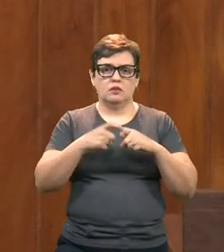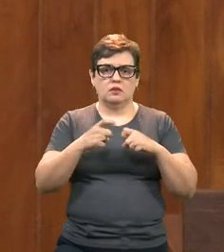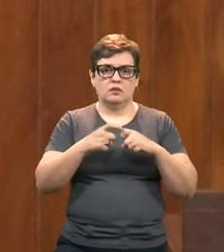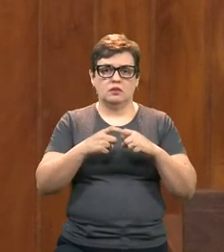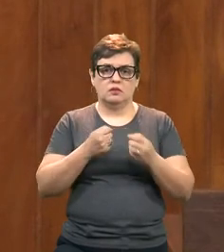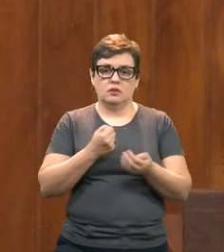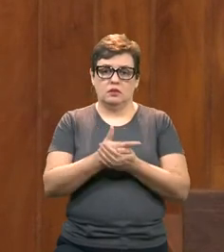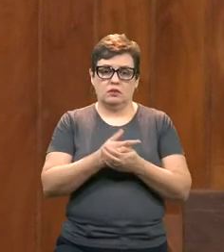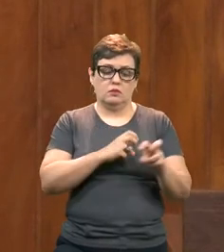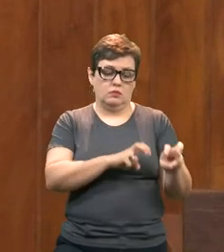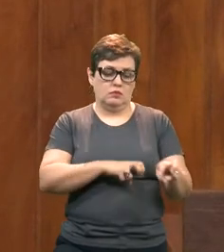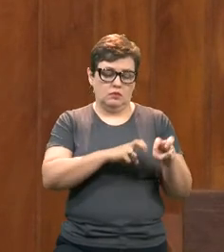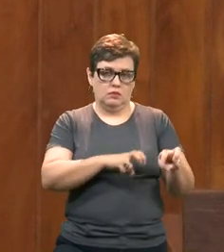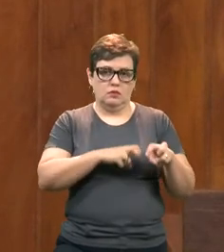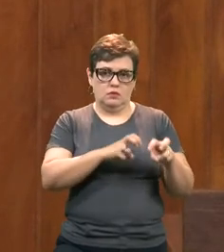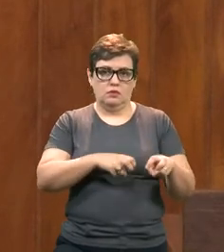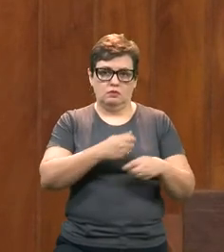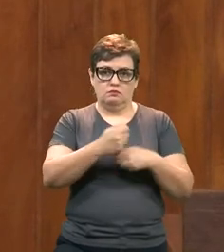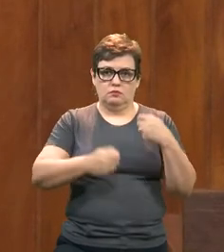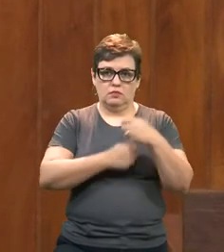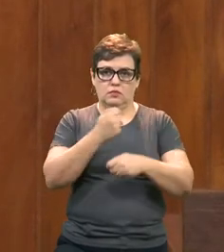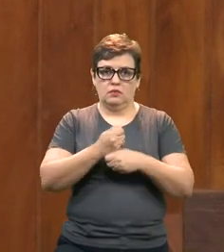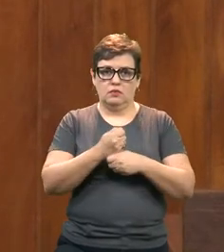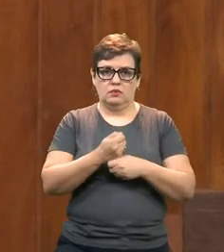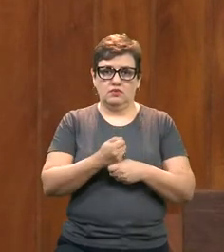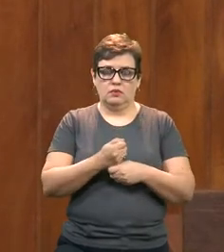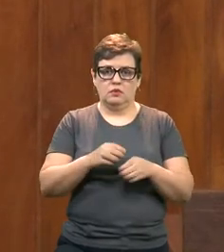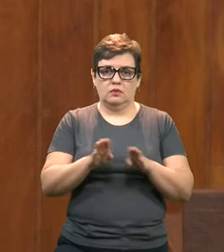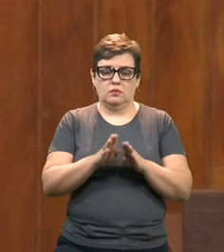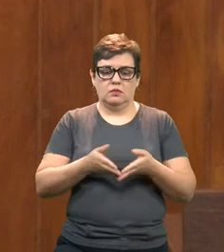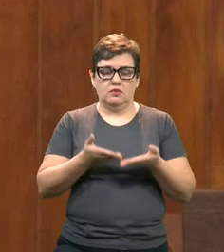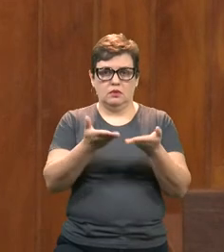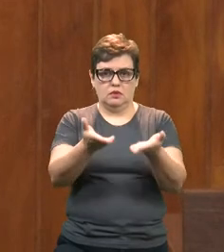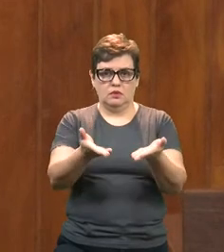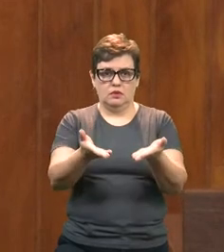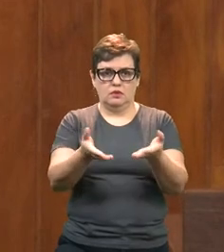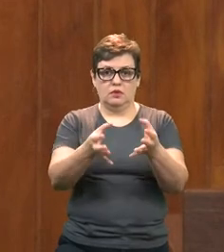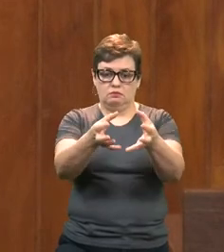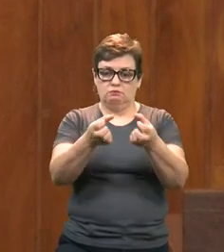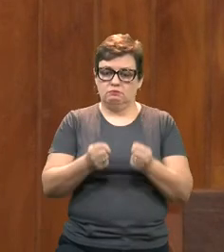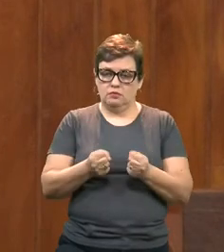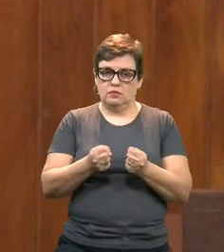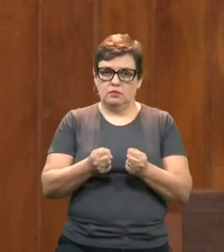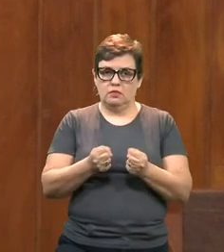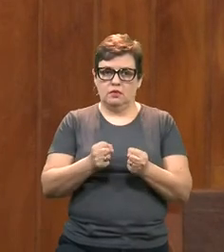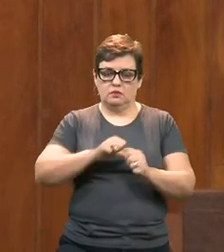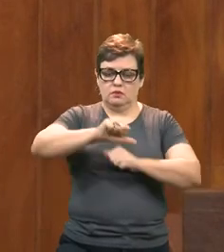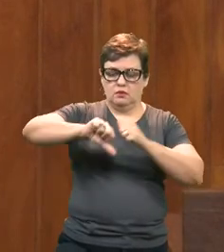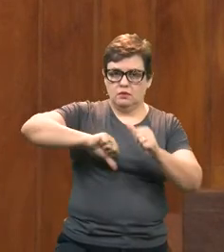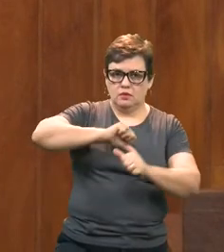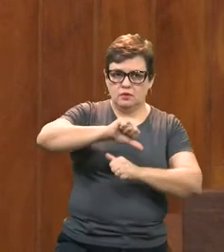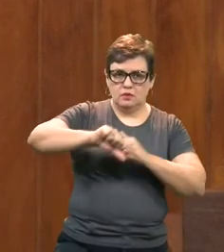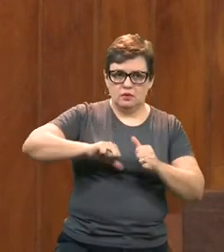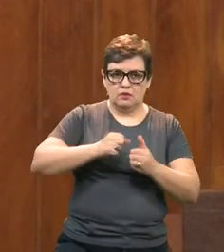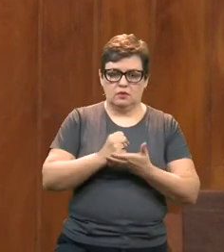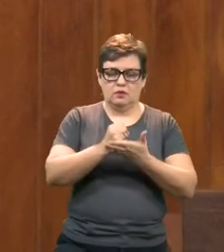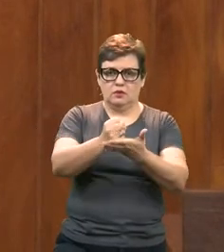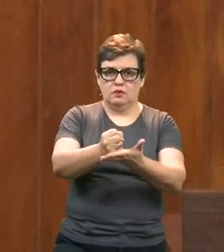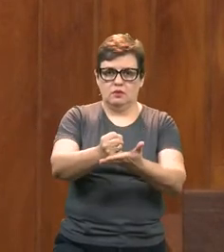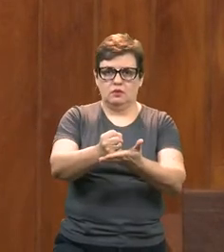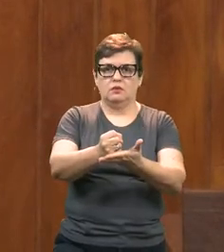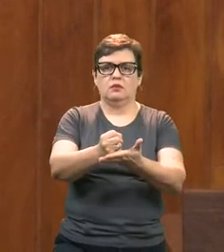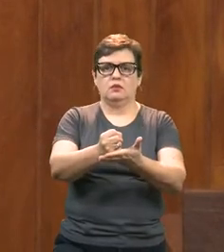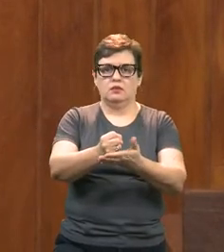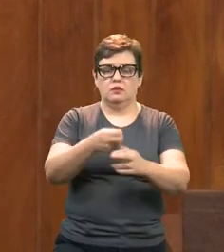aquisição, cultivo, administração, entrega, posse, transferência, transporte